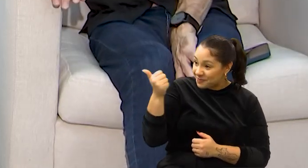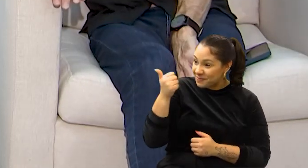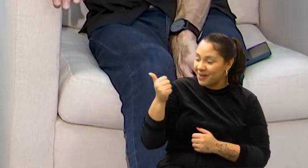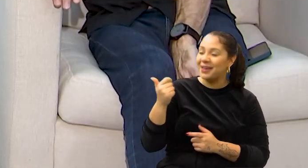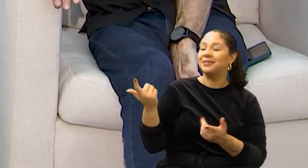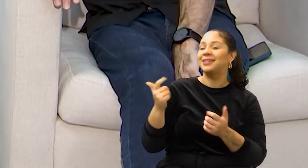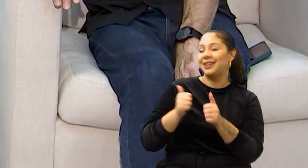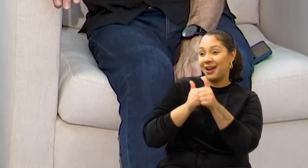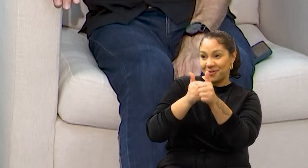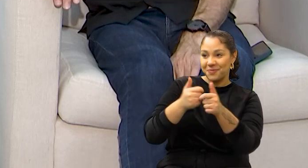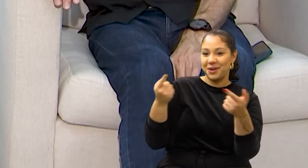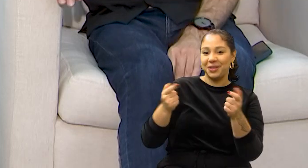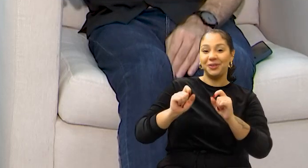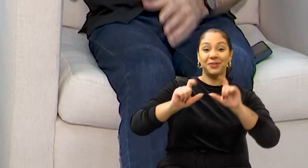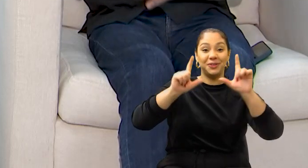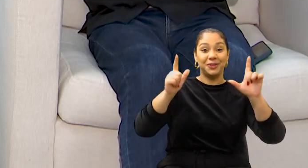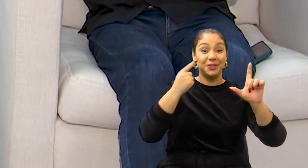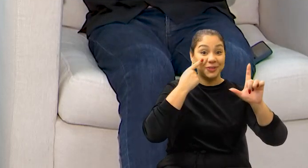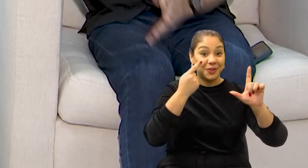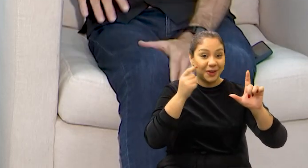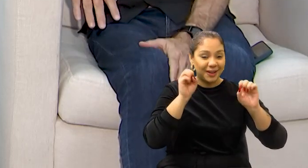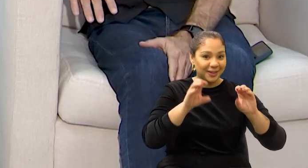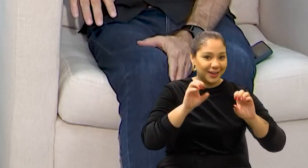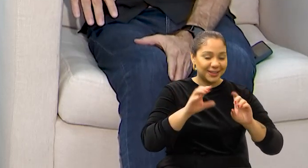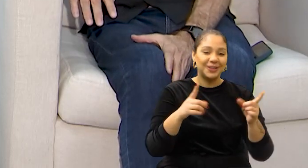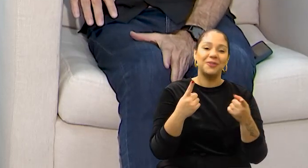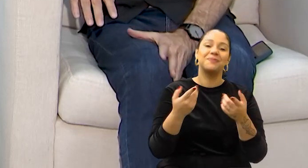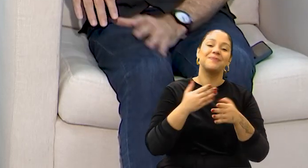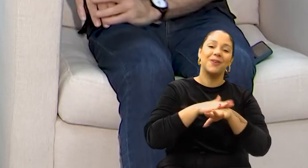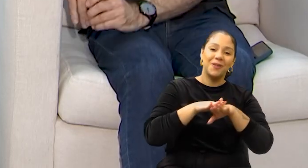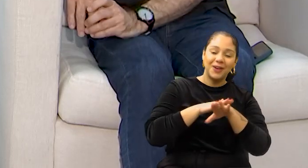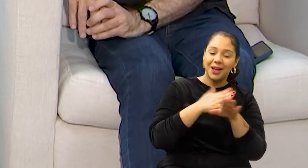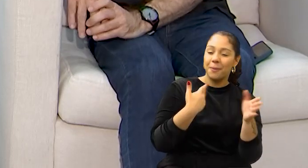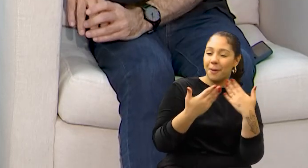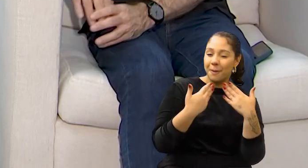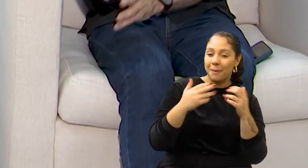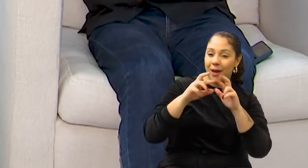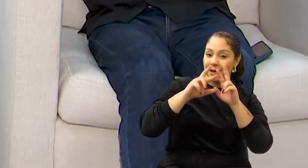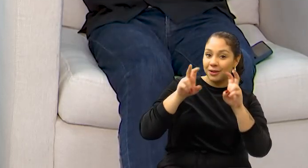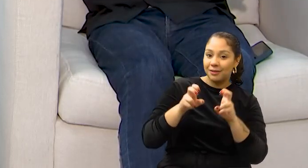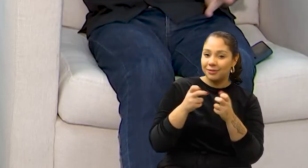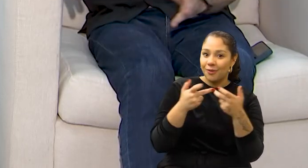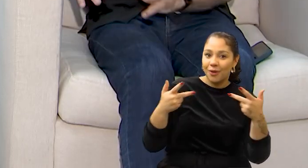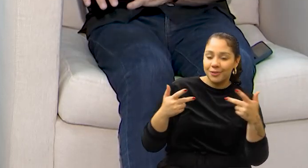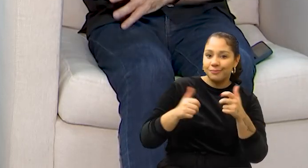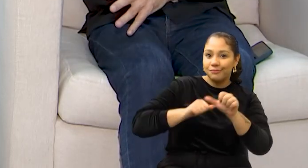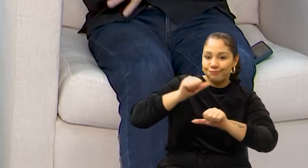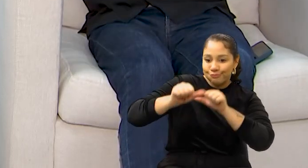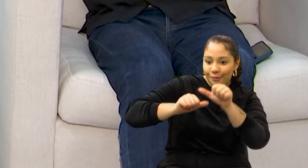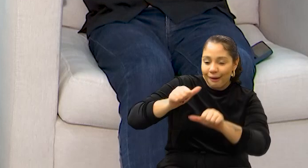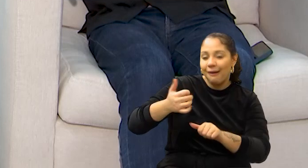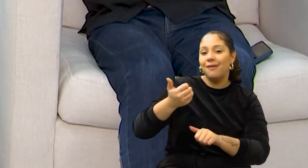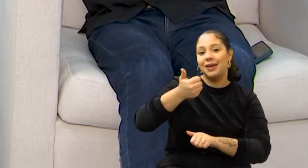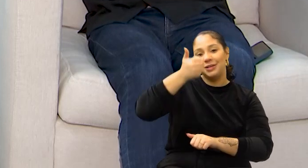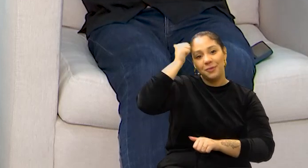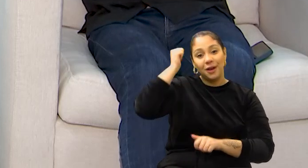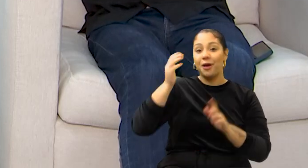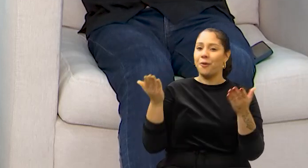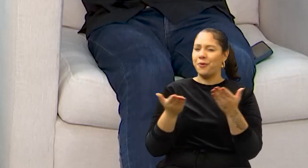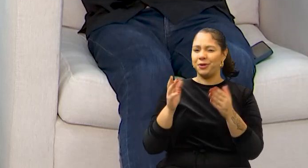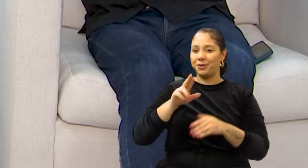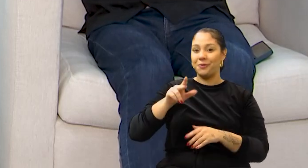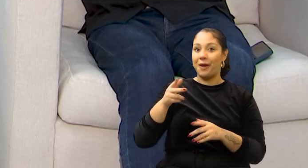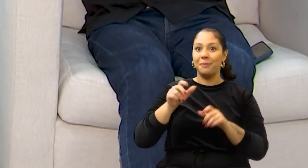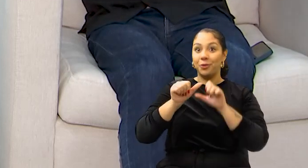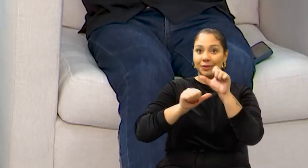que nos acompanha no Julio na educação é sempre muito bom participar com você e bater um papo sobre as mudanças aqui no vestibular nesse